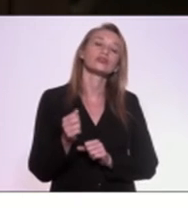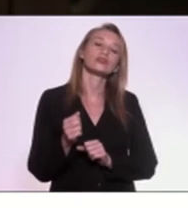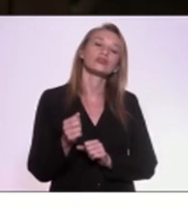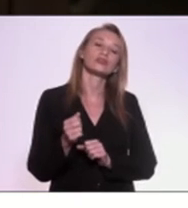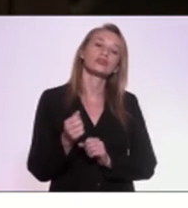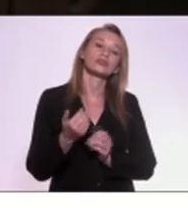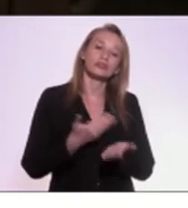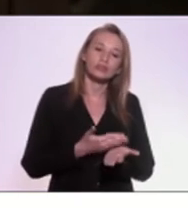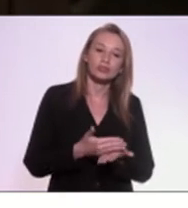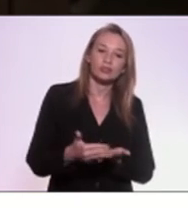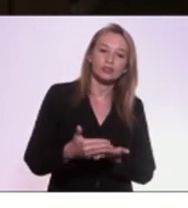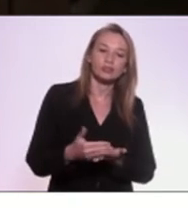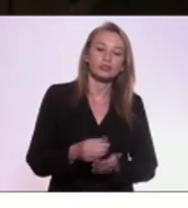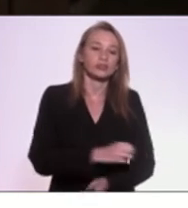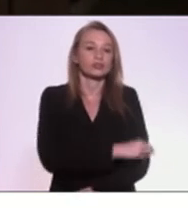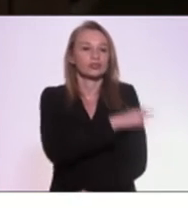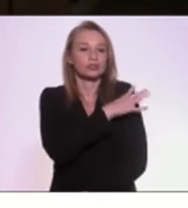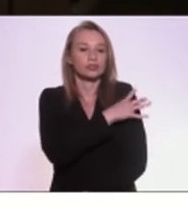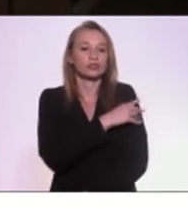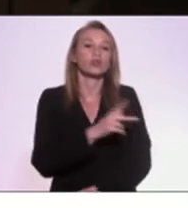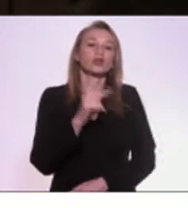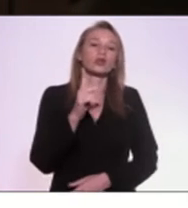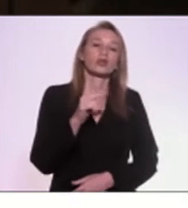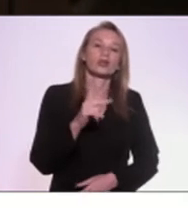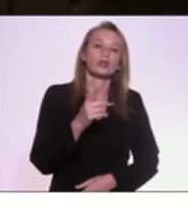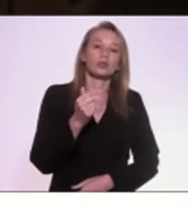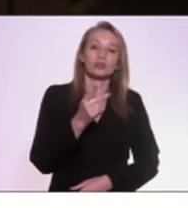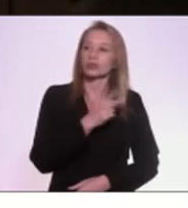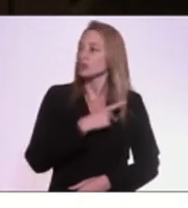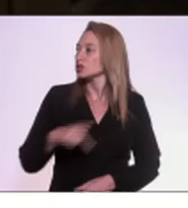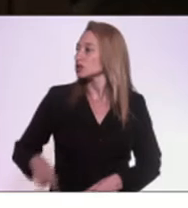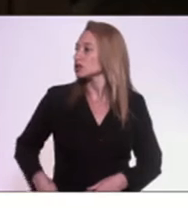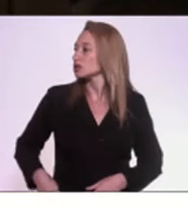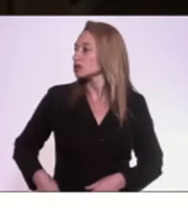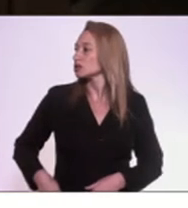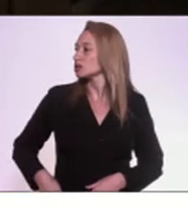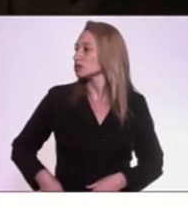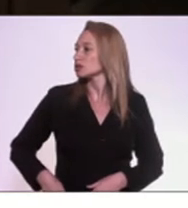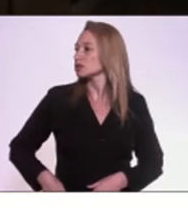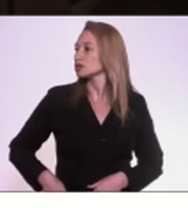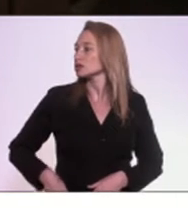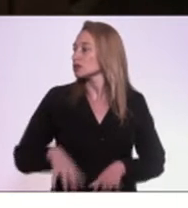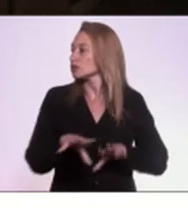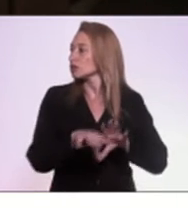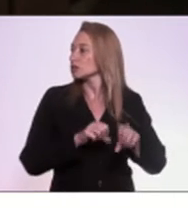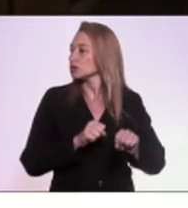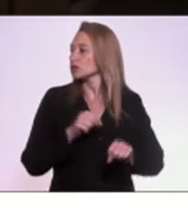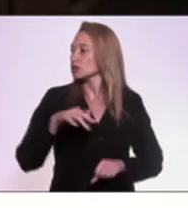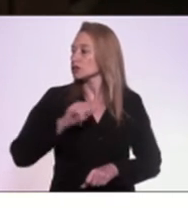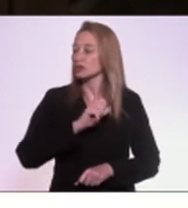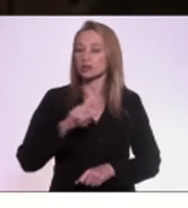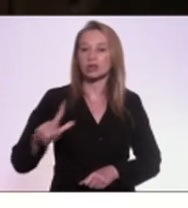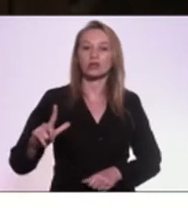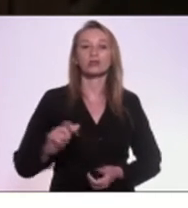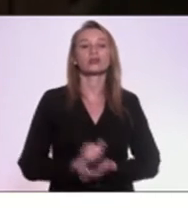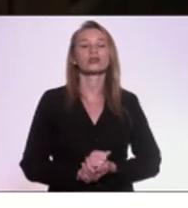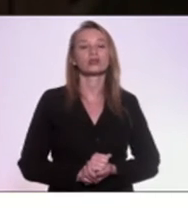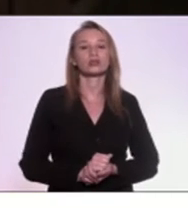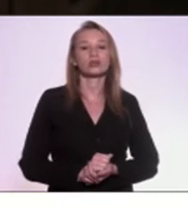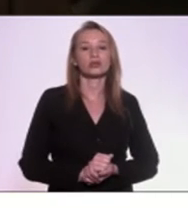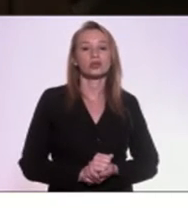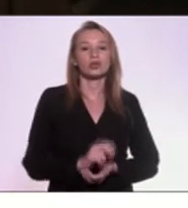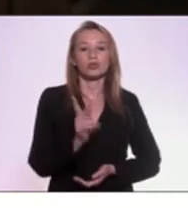como orientadora educacional e presidente dirigente da Federação Nacional de Orientadores Educacionais, a FENOE,